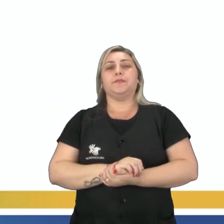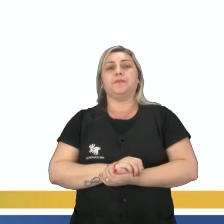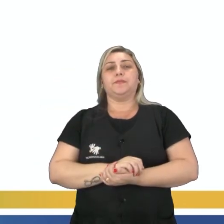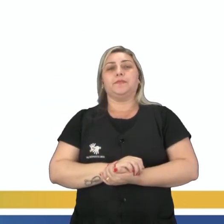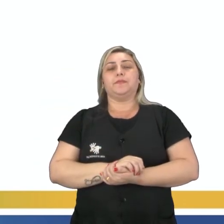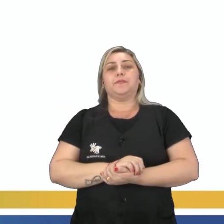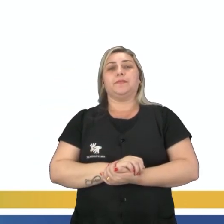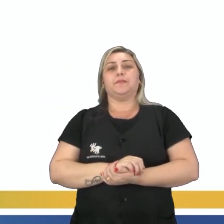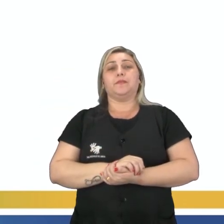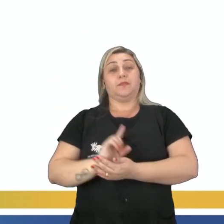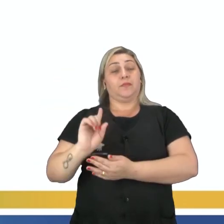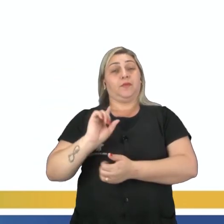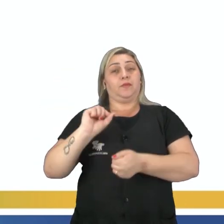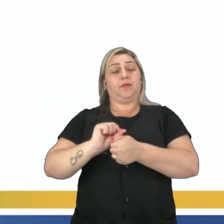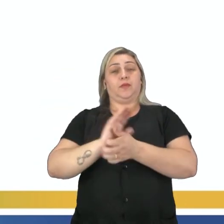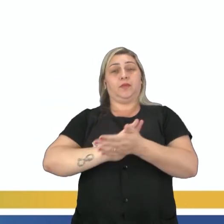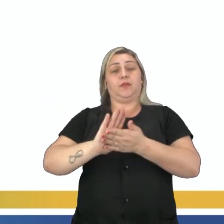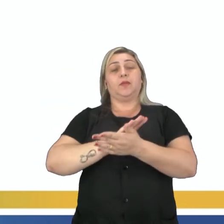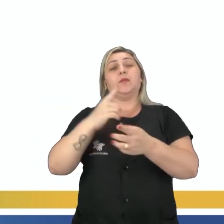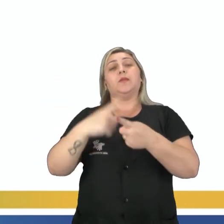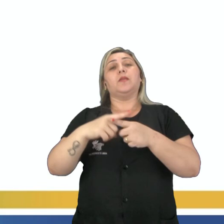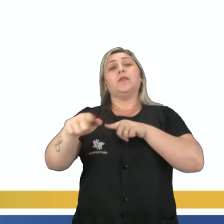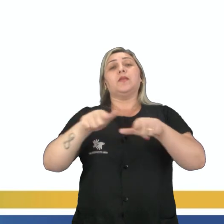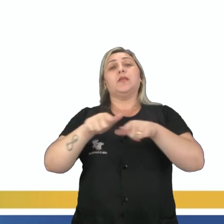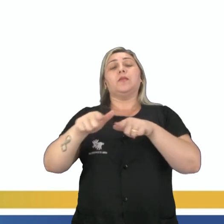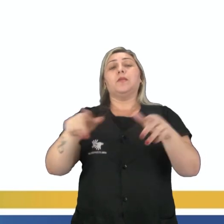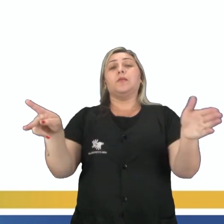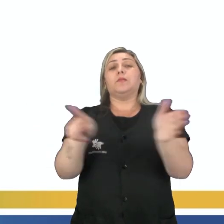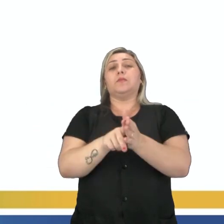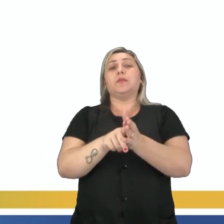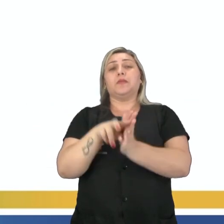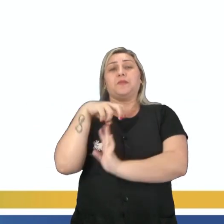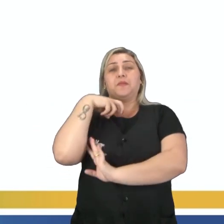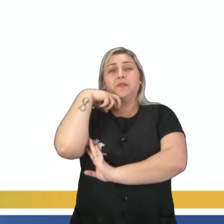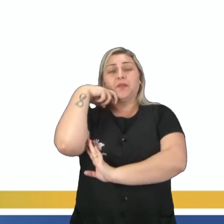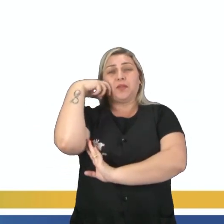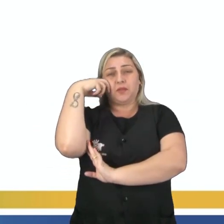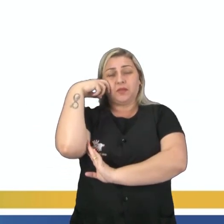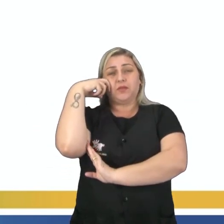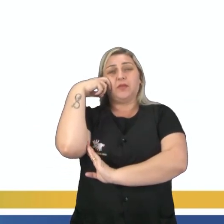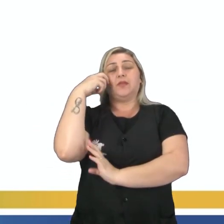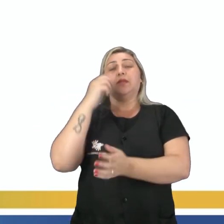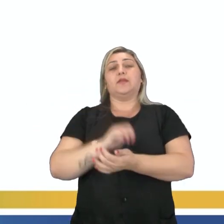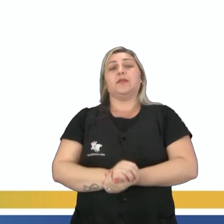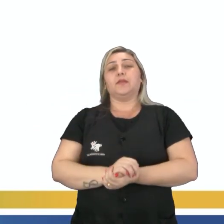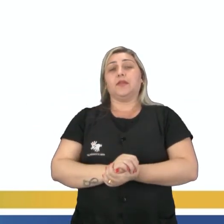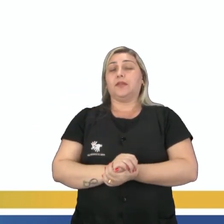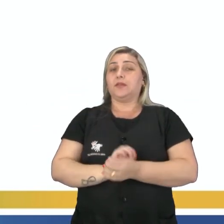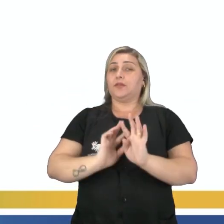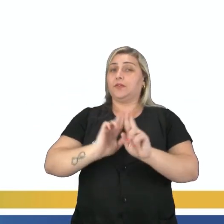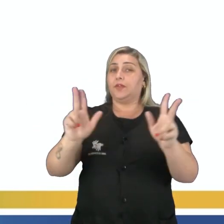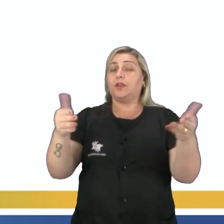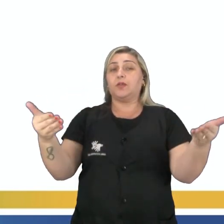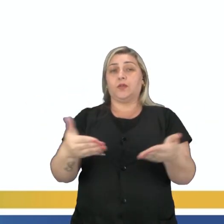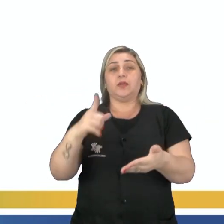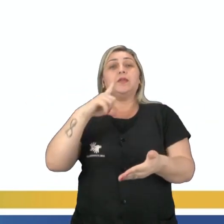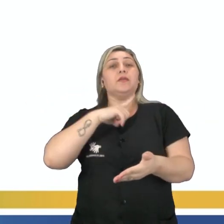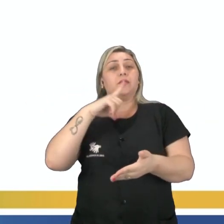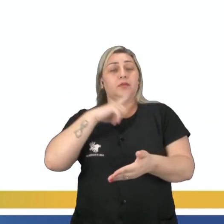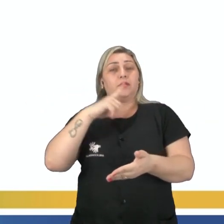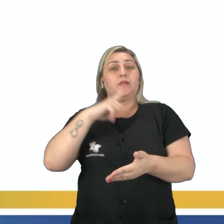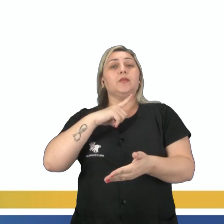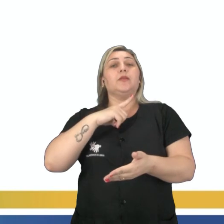digamos, o não fazer, porque o trabalho era tido como algo vergonhoso. É diferente do que acontece hoje, né? Hoje é tido como